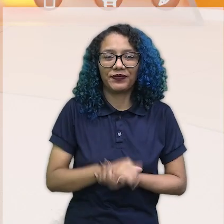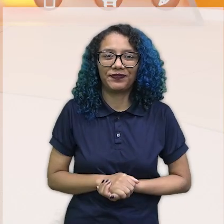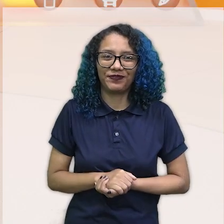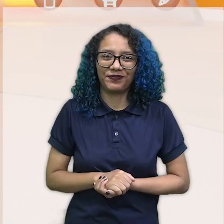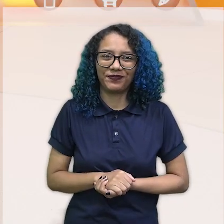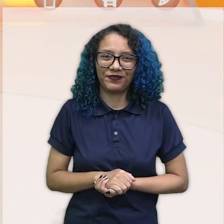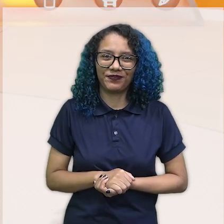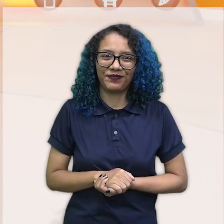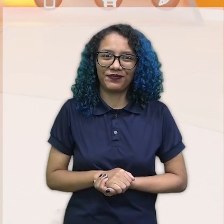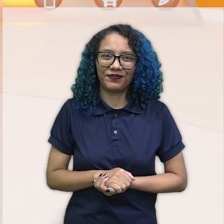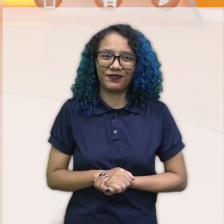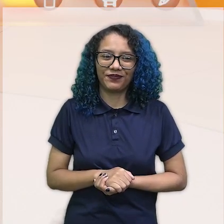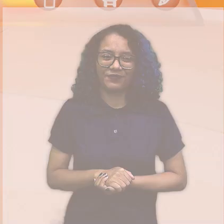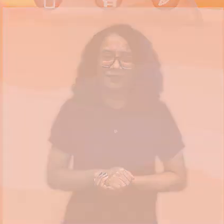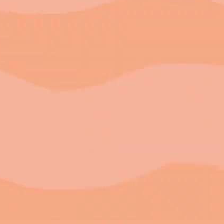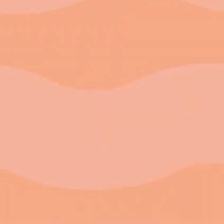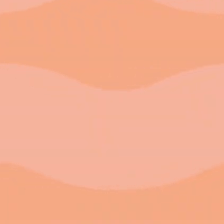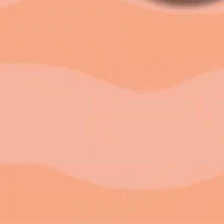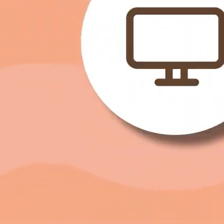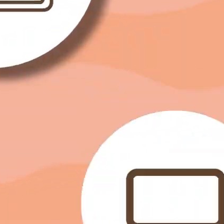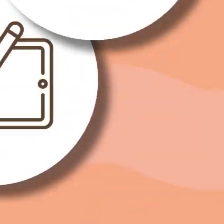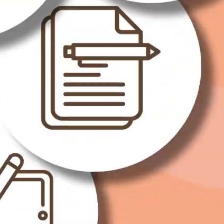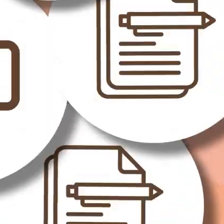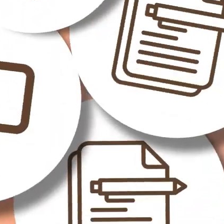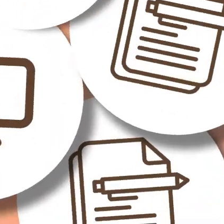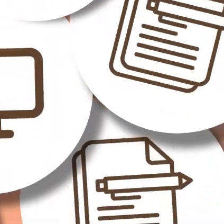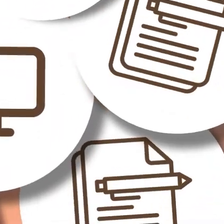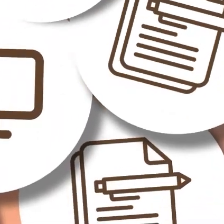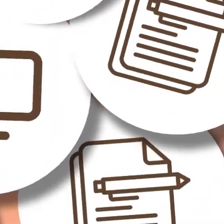aula e vamos começar.